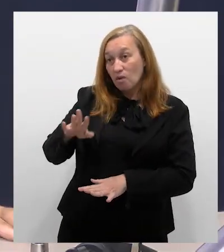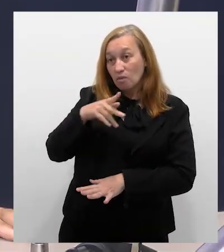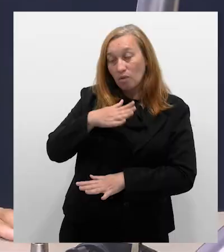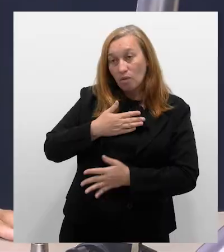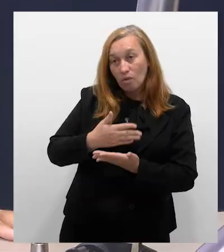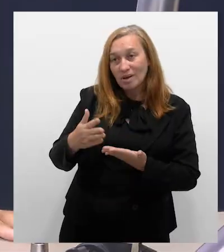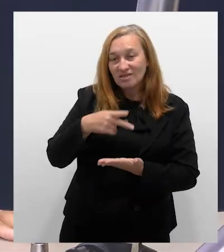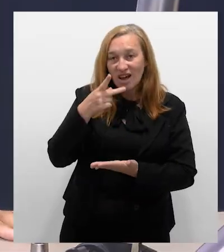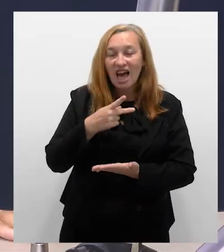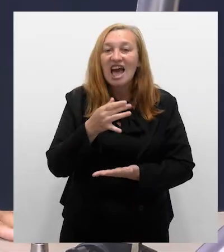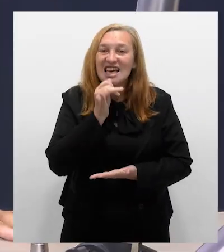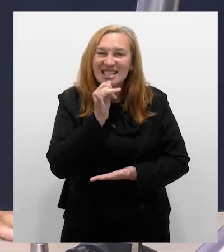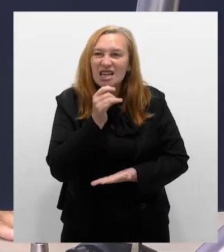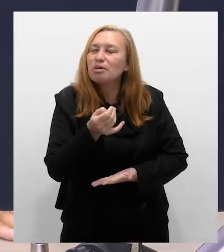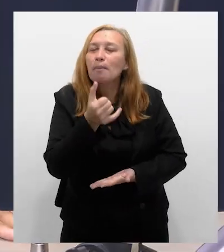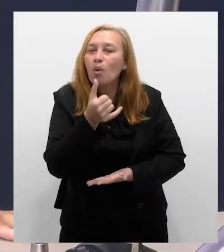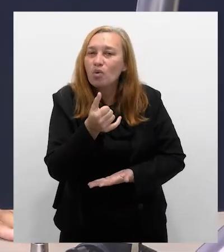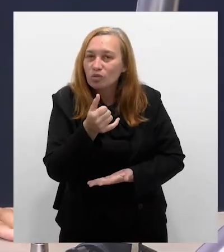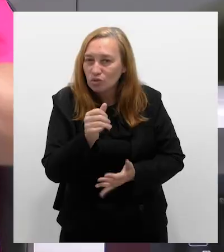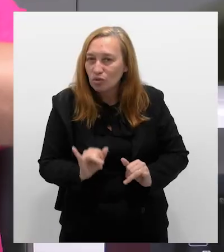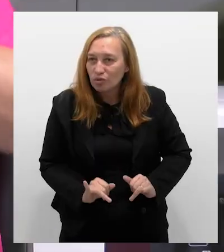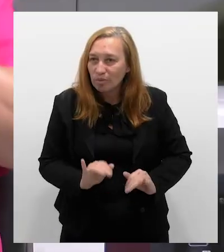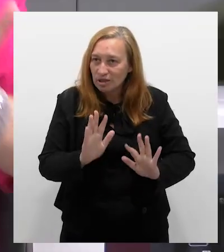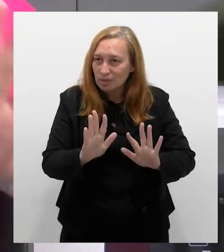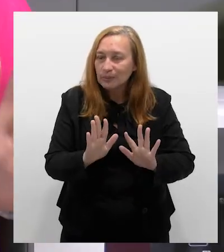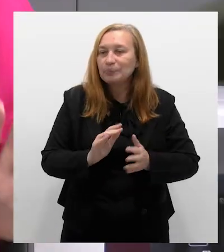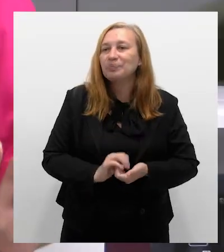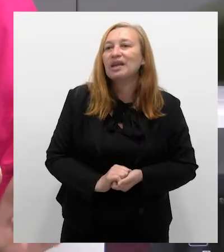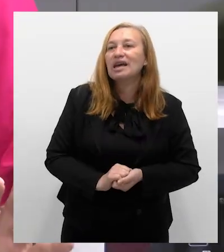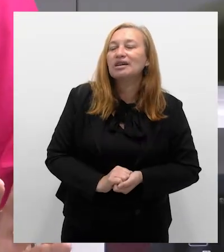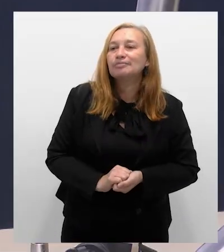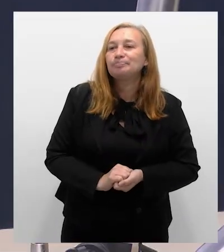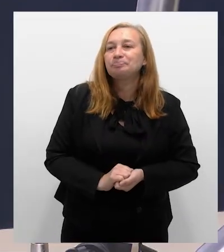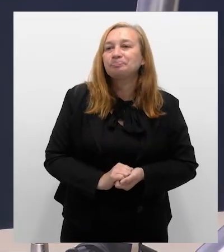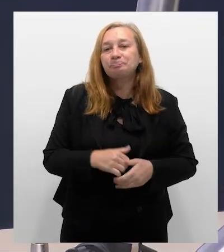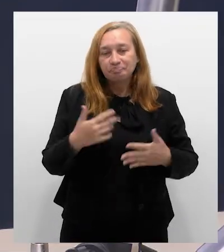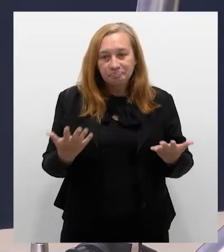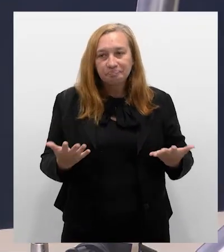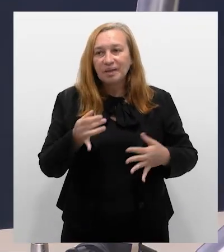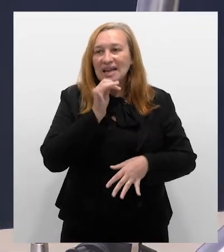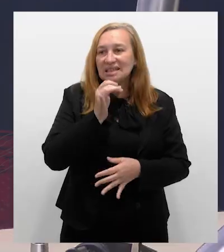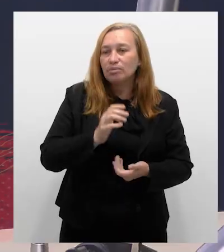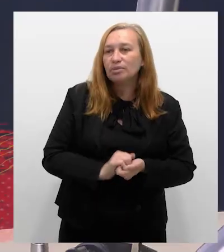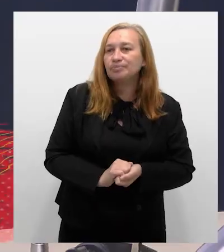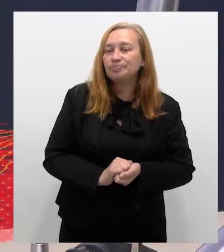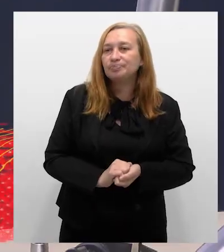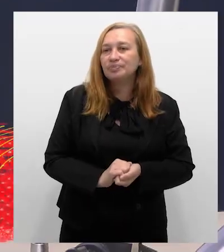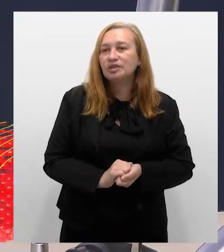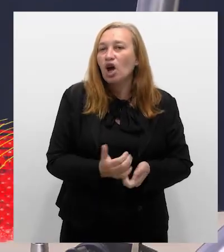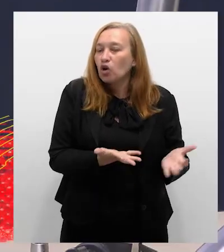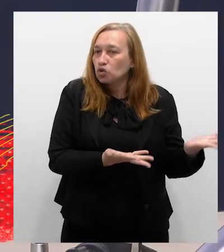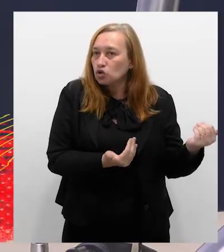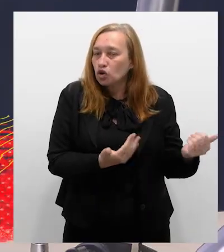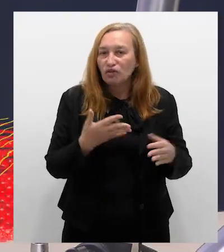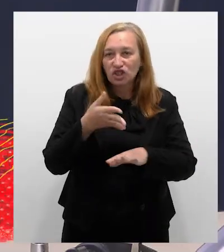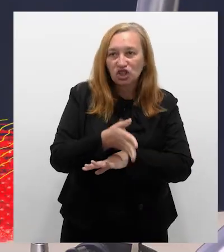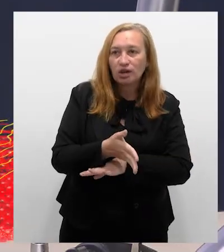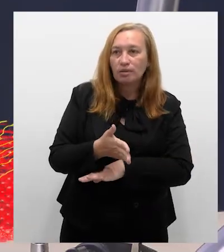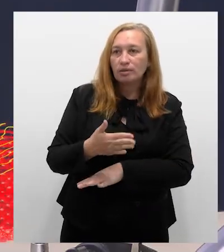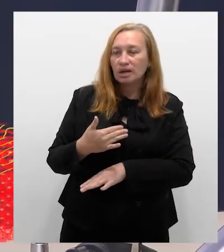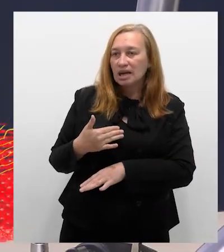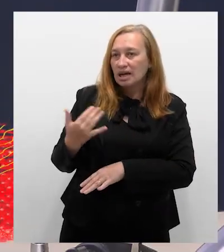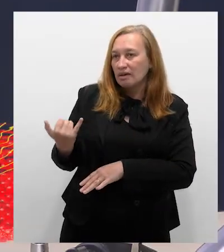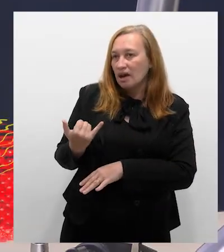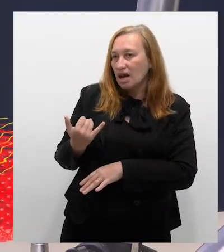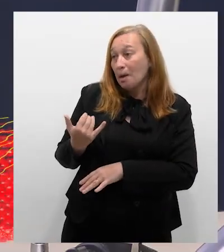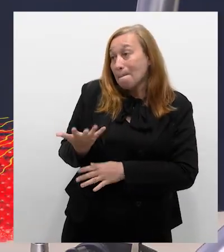começo a falar, olha só... Você pode dar um exemplo, pouquíssimas dores? Sim. Então, são essas? Que são essas dores? Então, por exemplo, um jovem chega